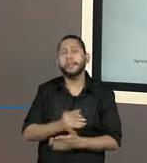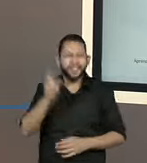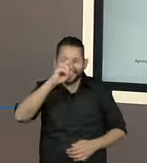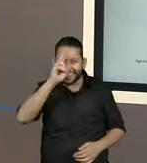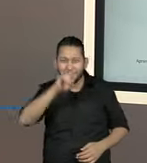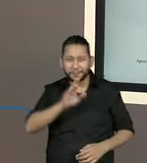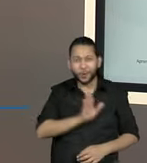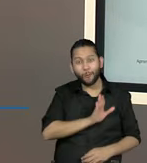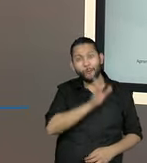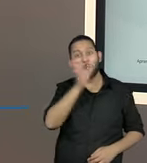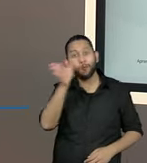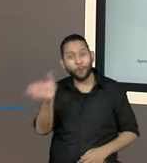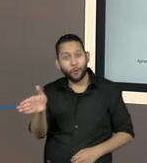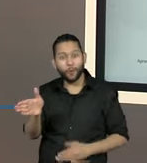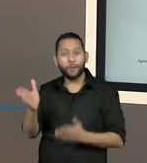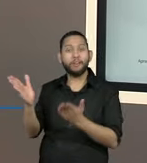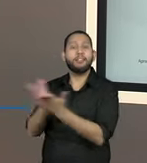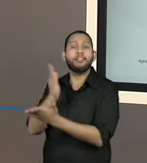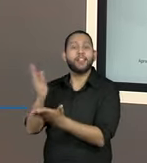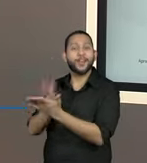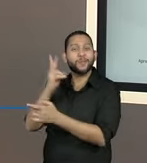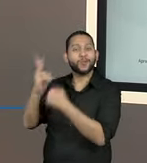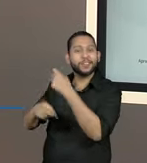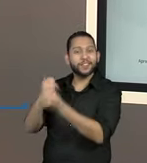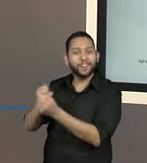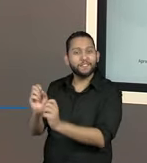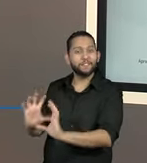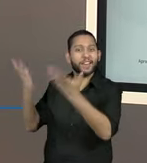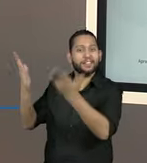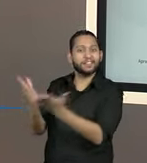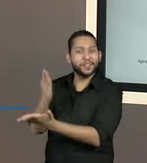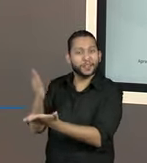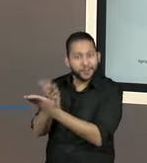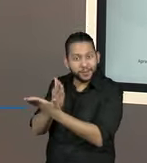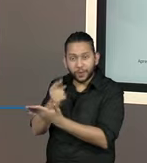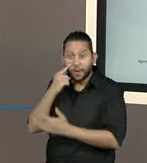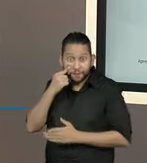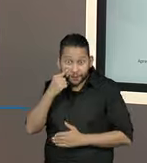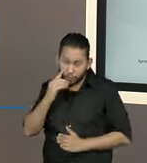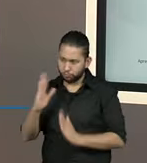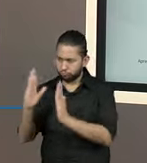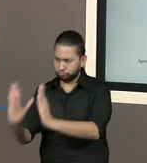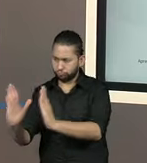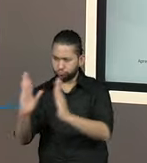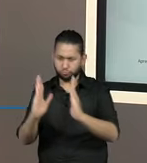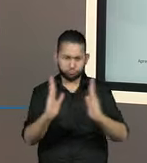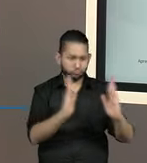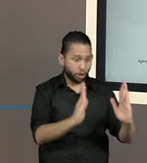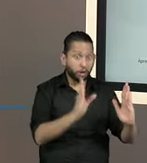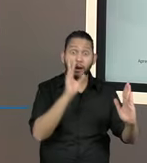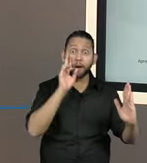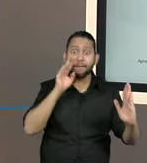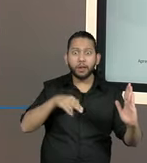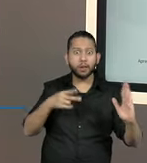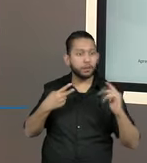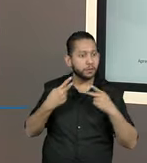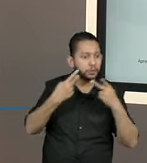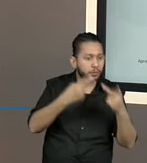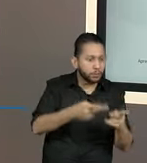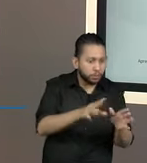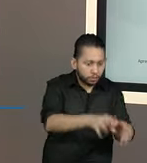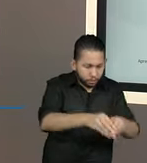lá na Bienal, que eles estão desde o começo da semana, e aí eles foram para um estande de histórias em quadrinhos, onde eles encontraram